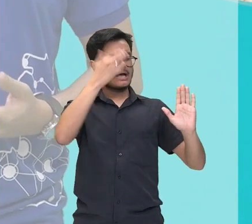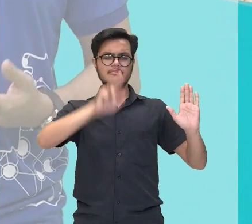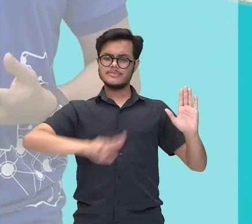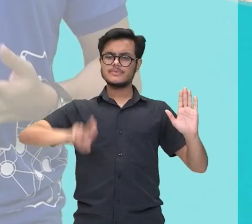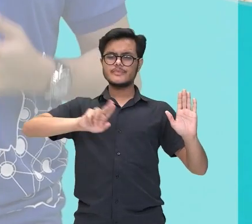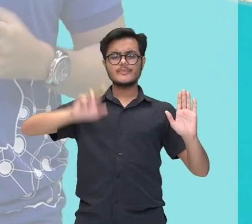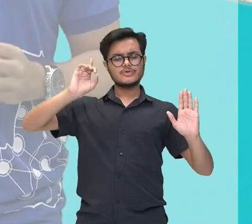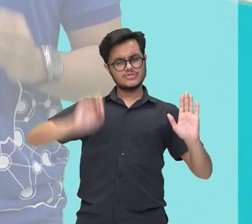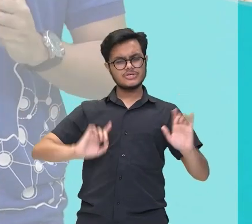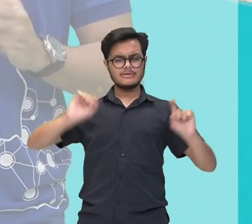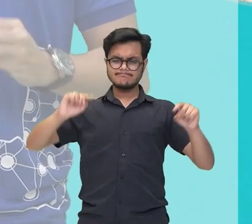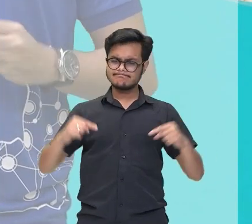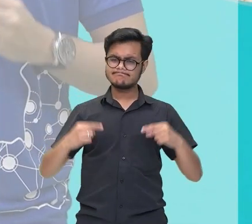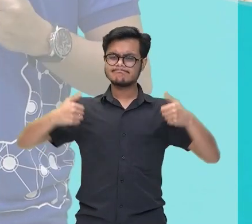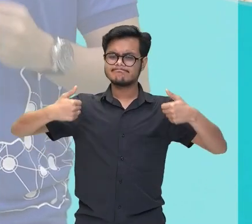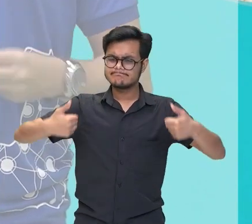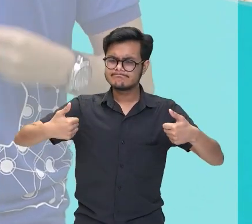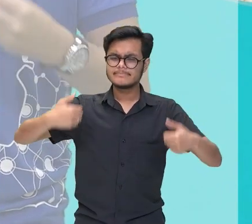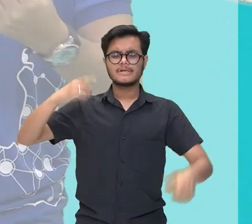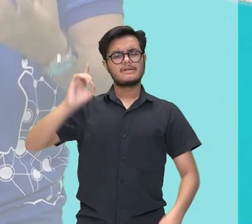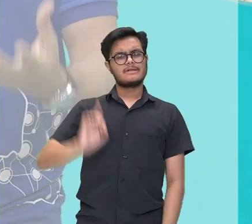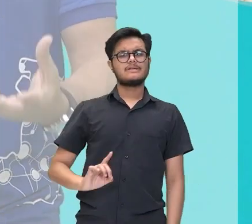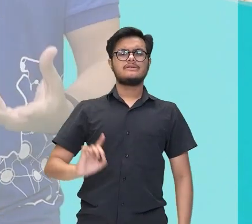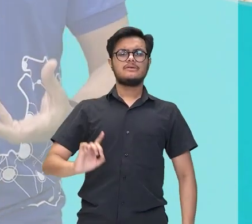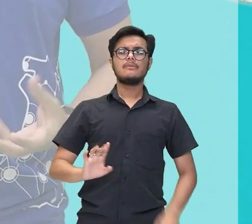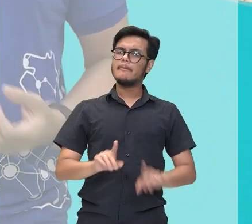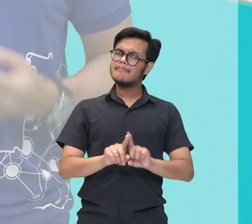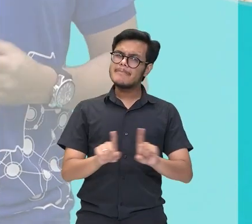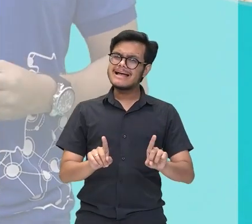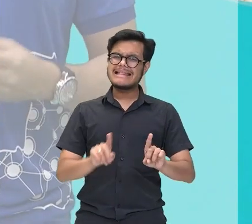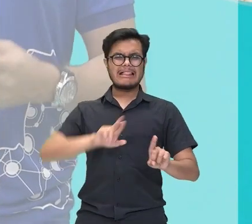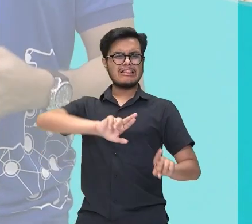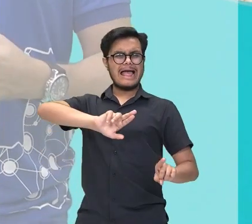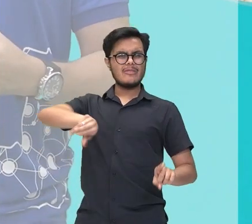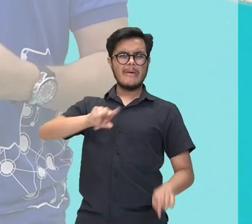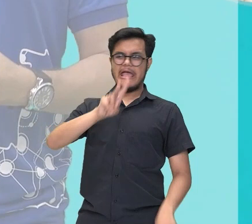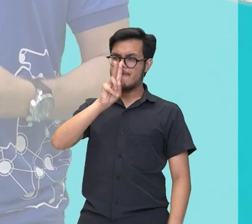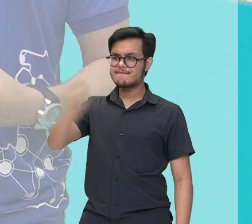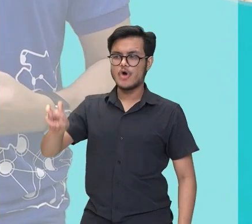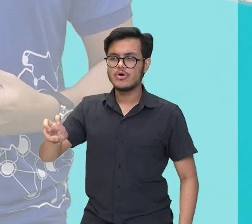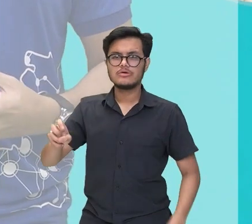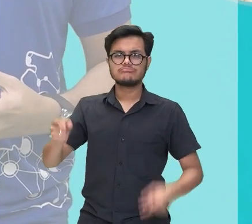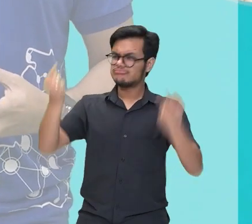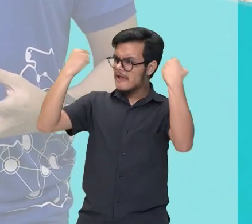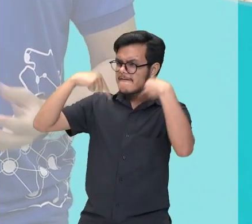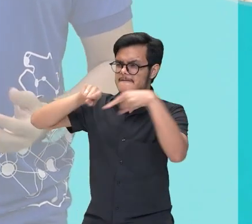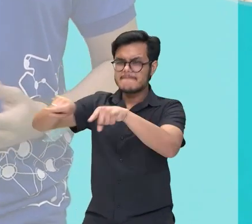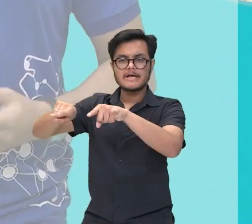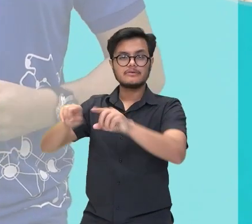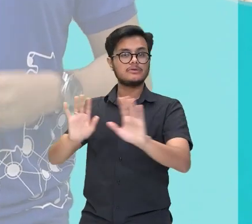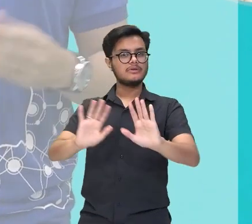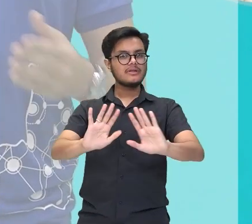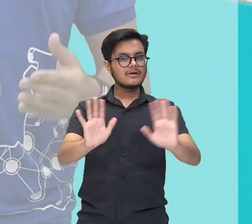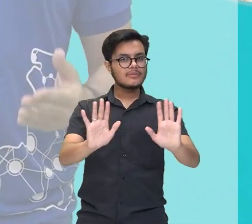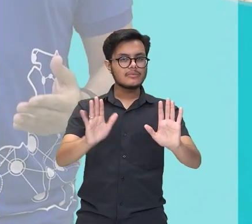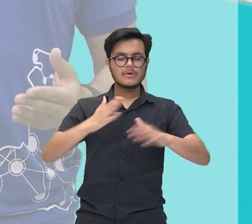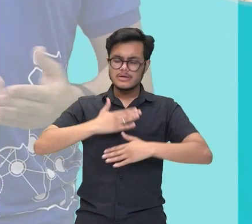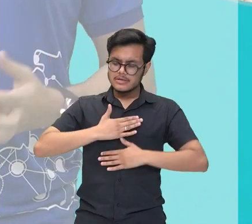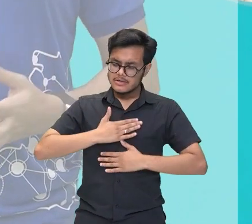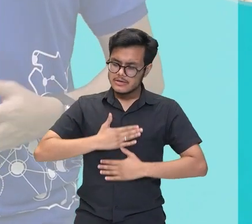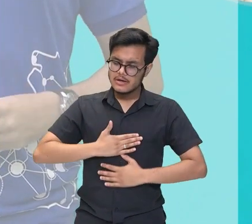direitos, sempre deixar isso claro, lógico que num tom sutil, né? Num tom de que realmente você entende e